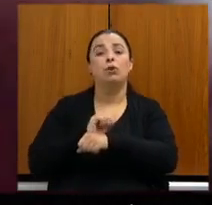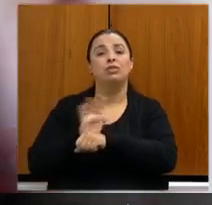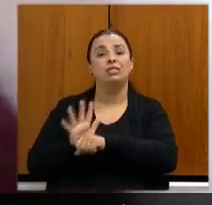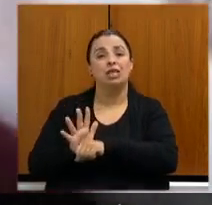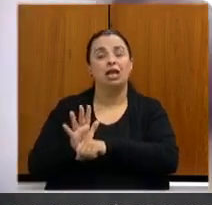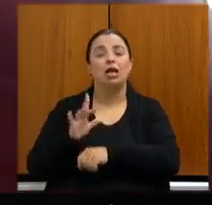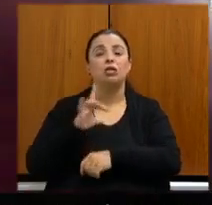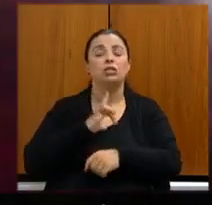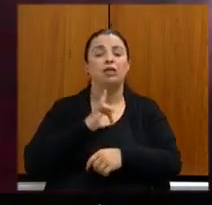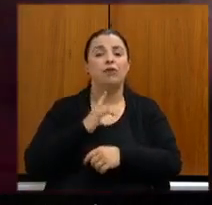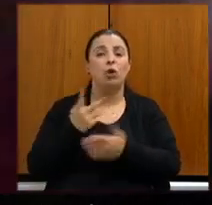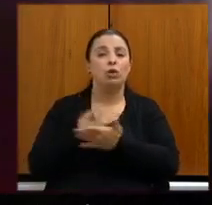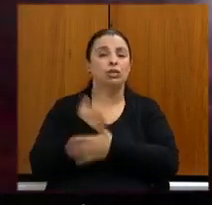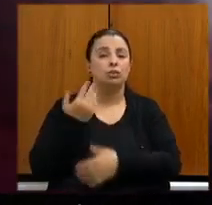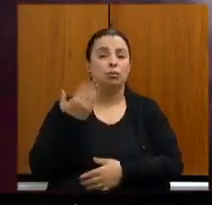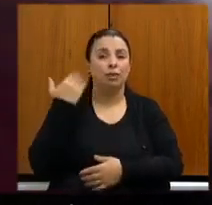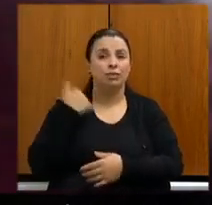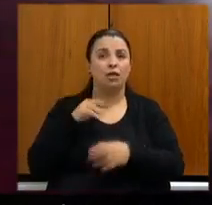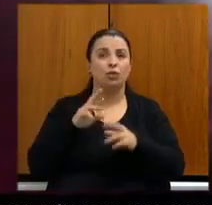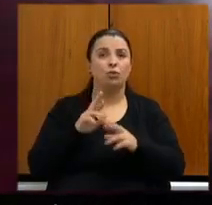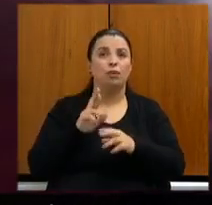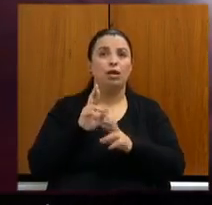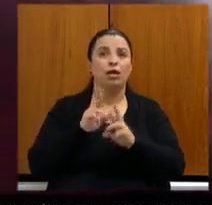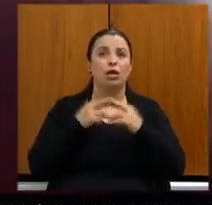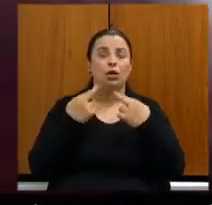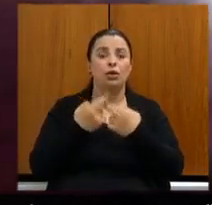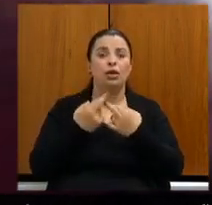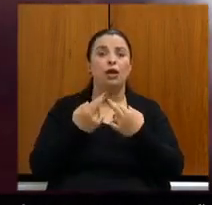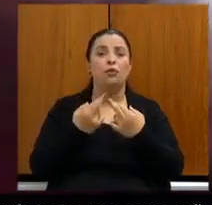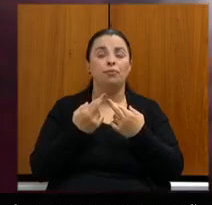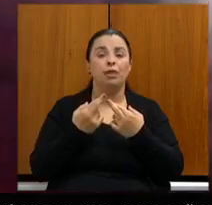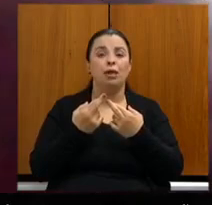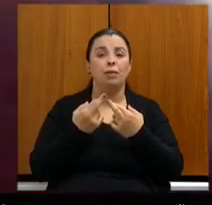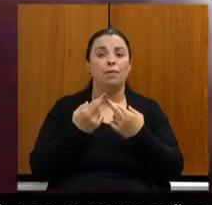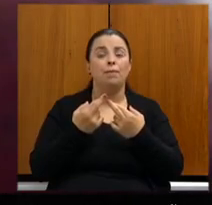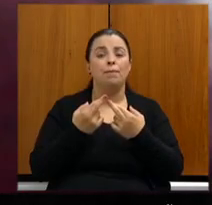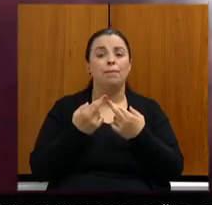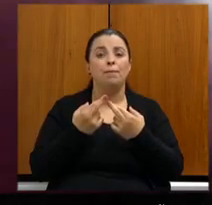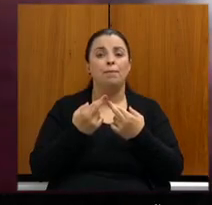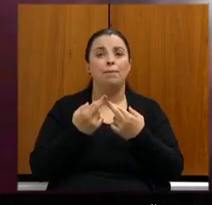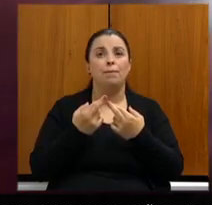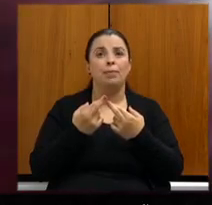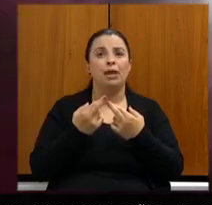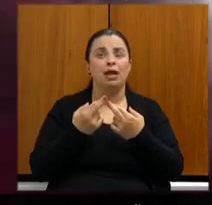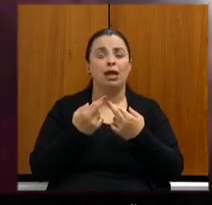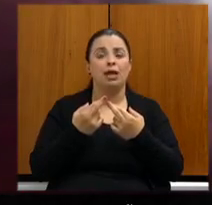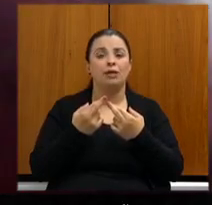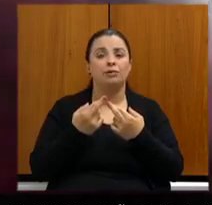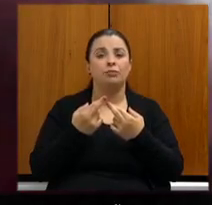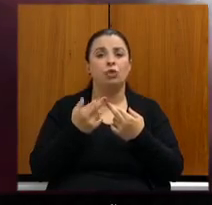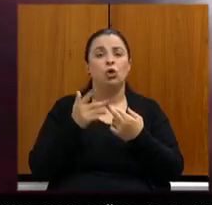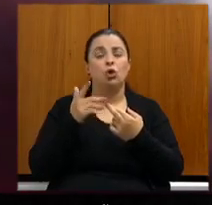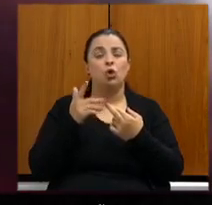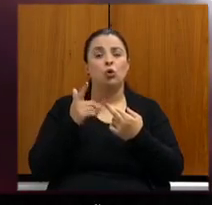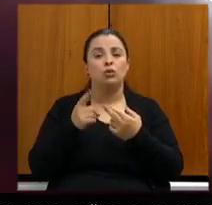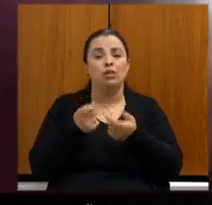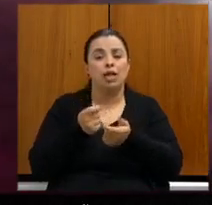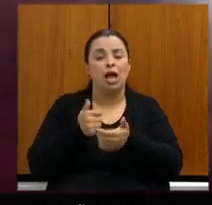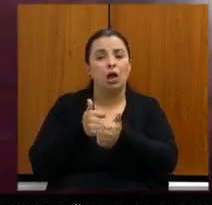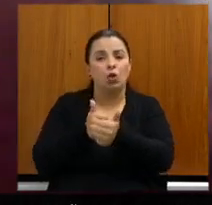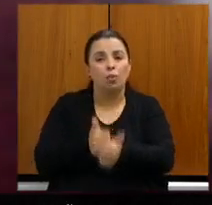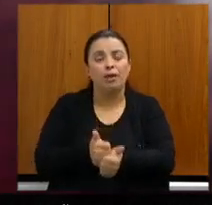nós fizemos uma reunião Preparatória do conflito que a gente acompanha aqui e essa reunião foi feita de forma remota